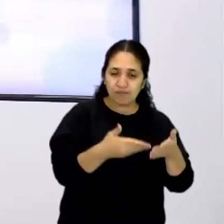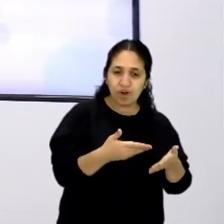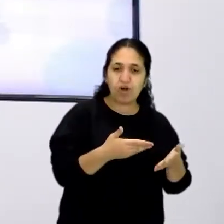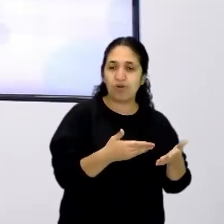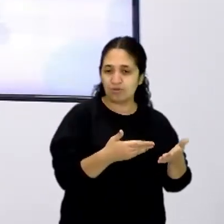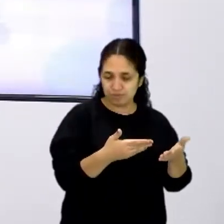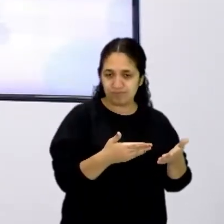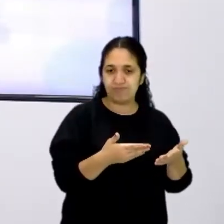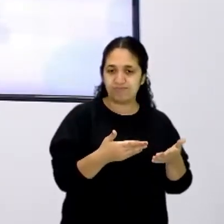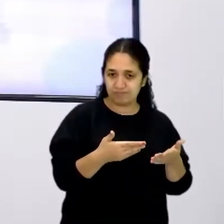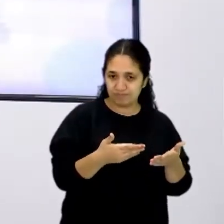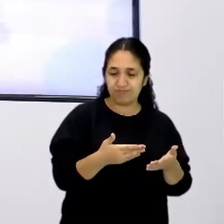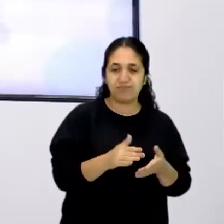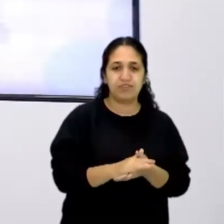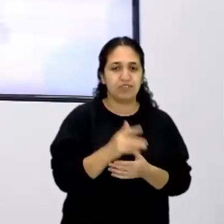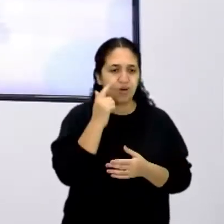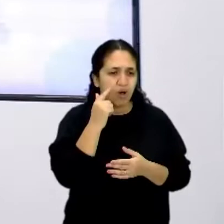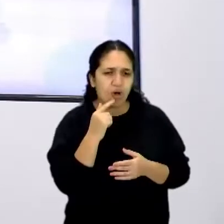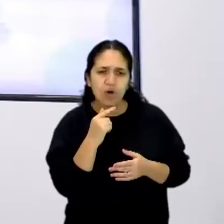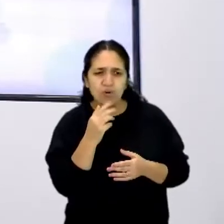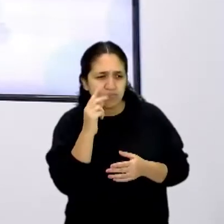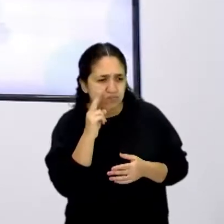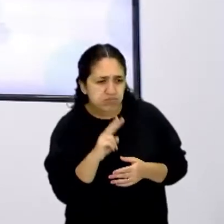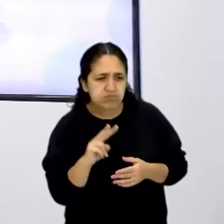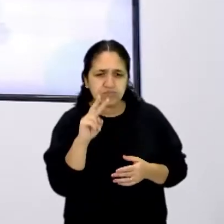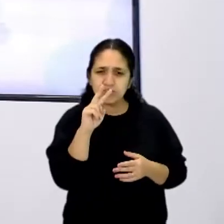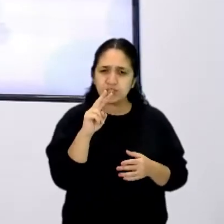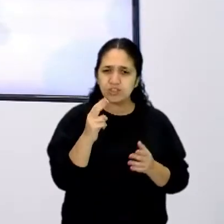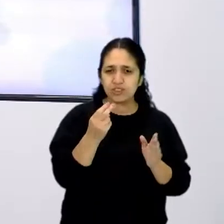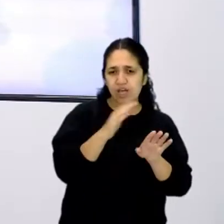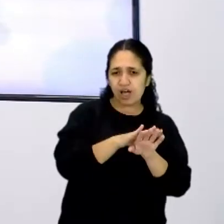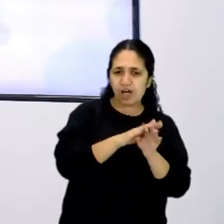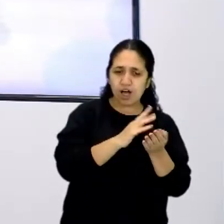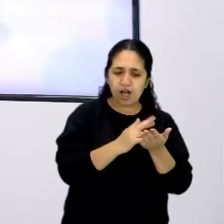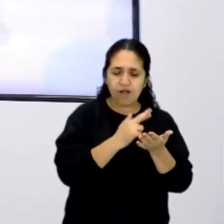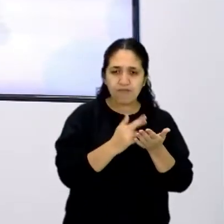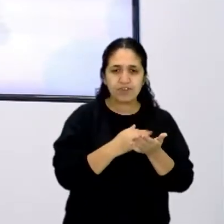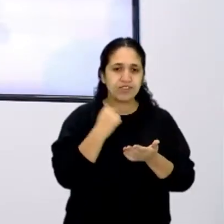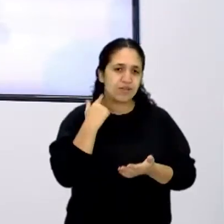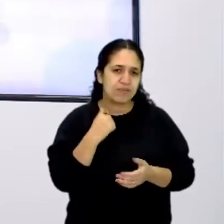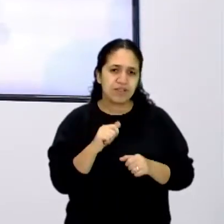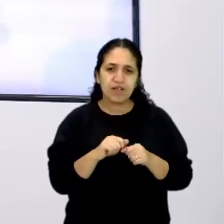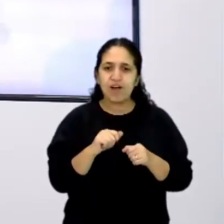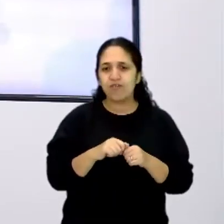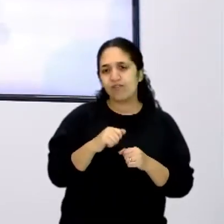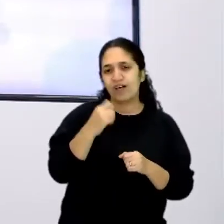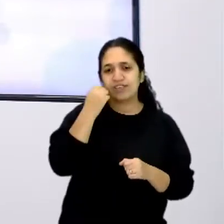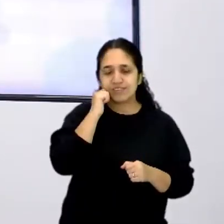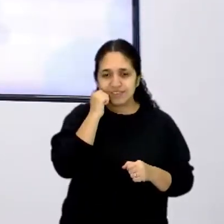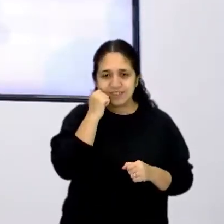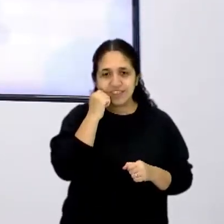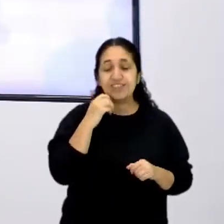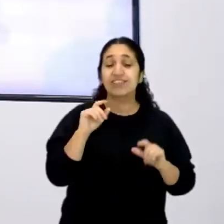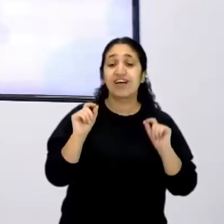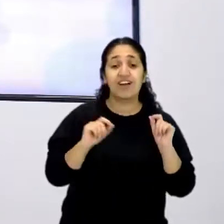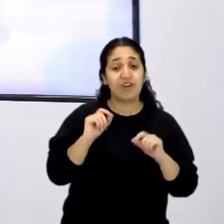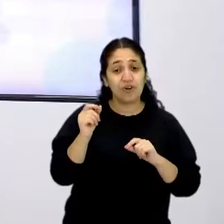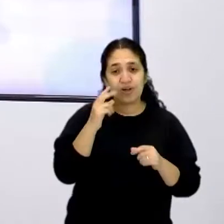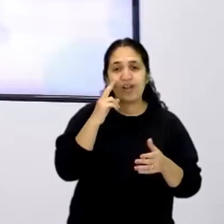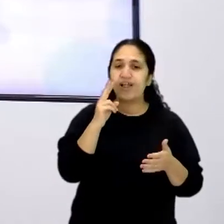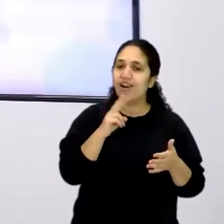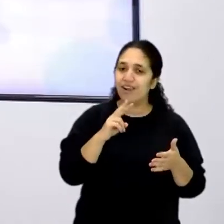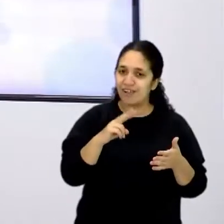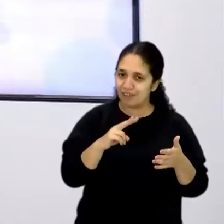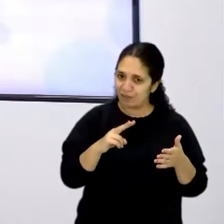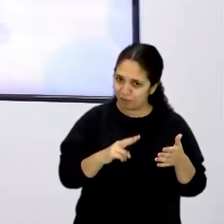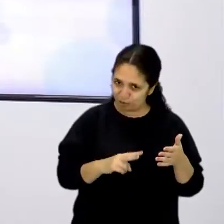reportagem, observamos aí a capa da revista Minas Faz Ciência e agora nós vamos fazer o quê? Vamos fazer a leitura